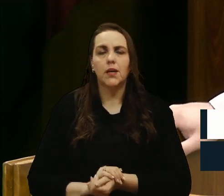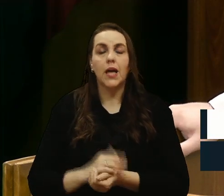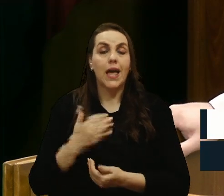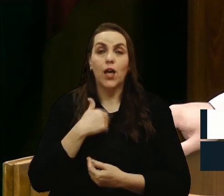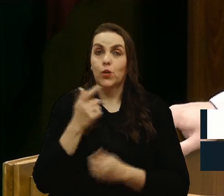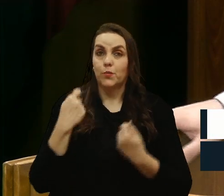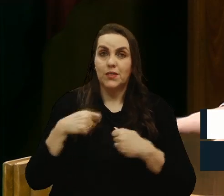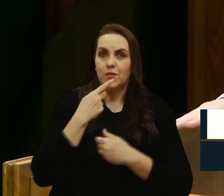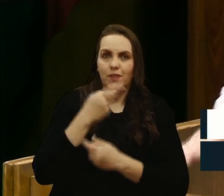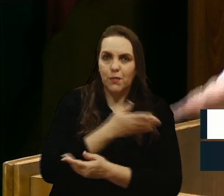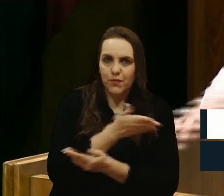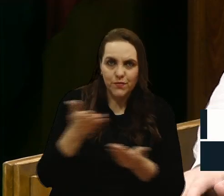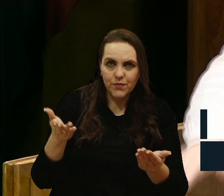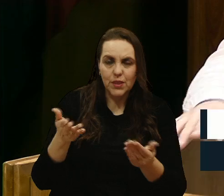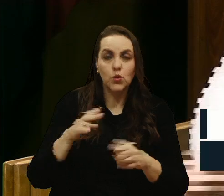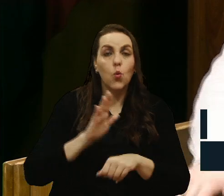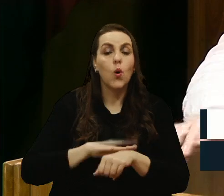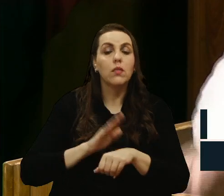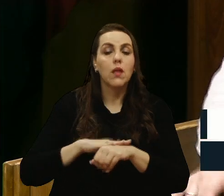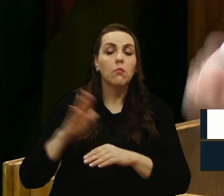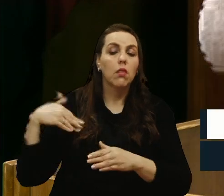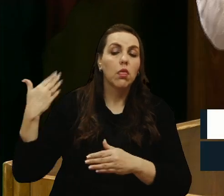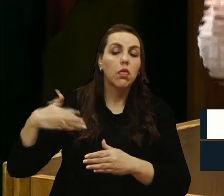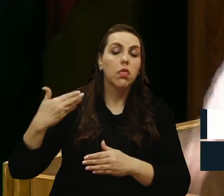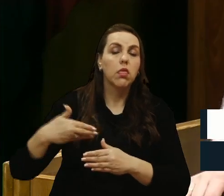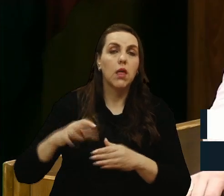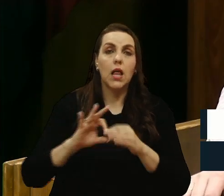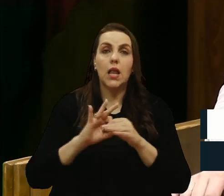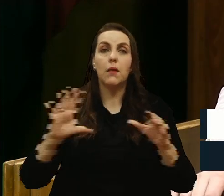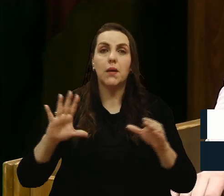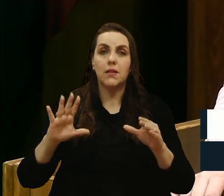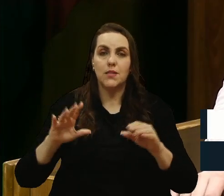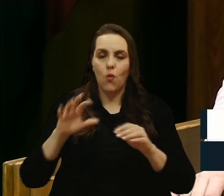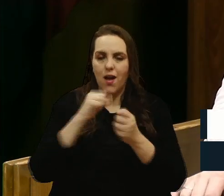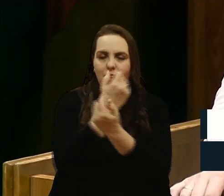para vocês quanto tempo demorou o licenciamento ambiental de Belo Monte.